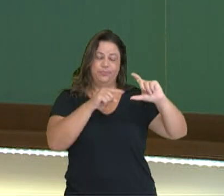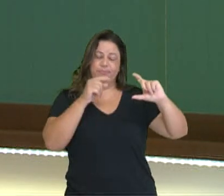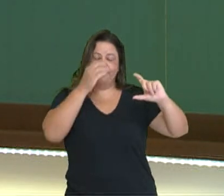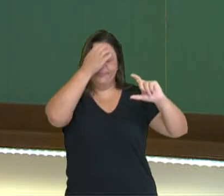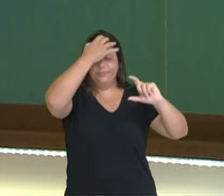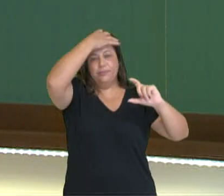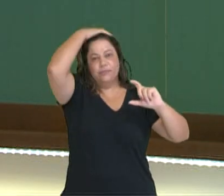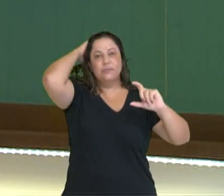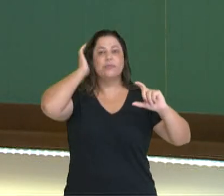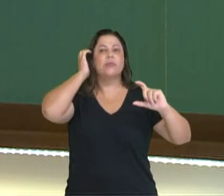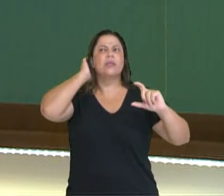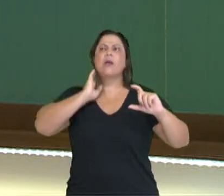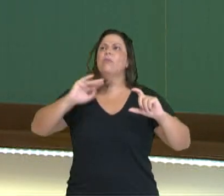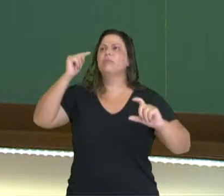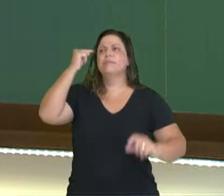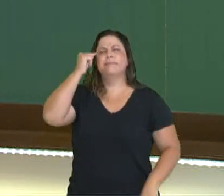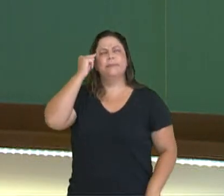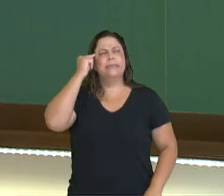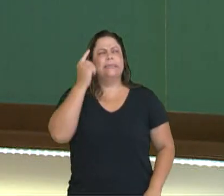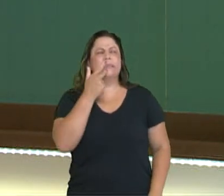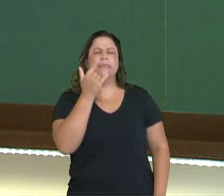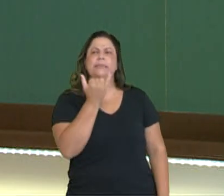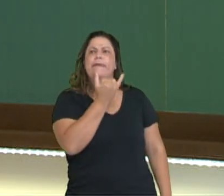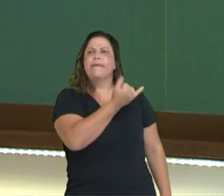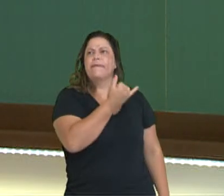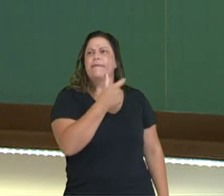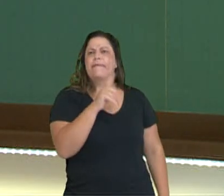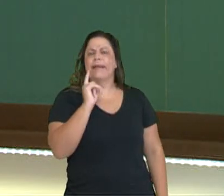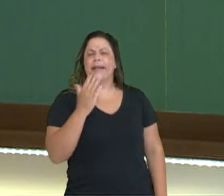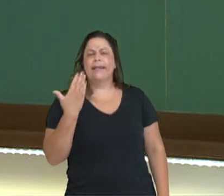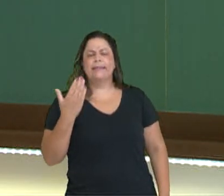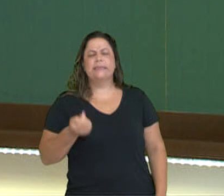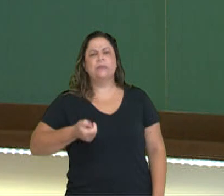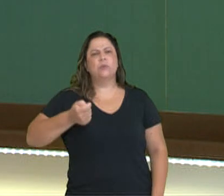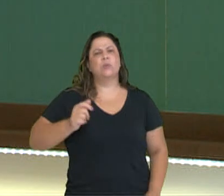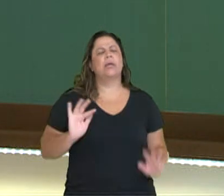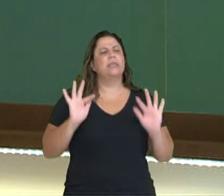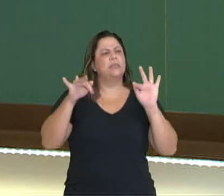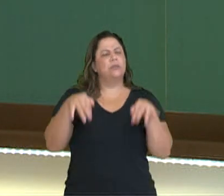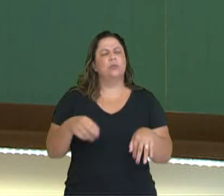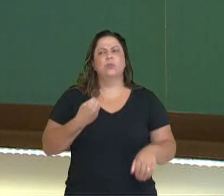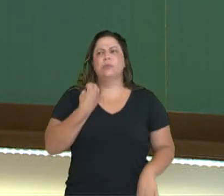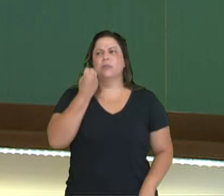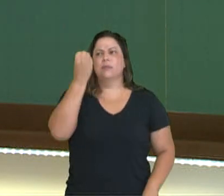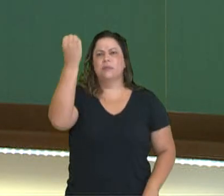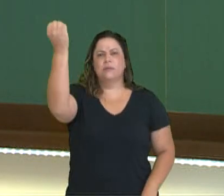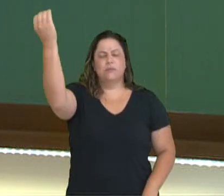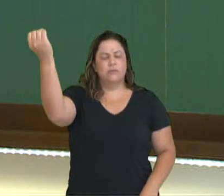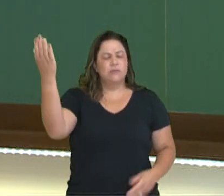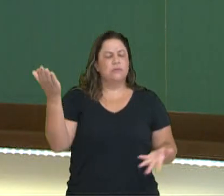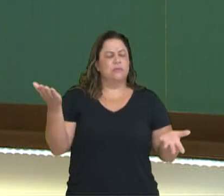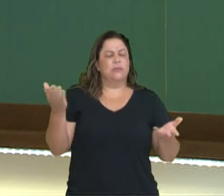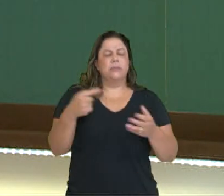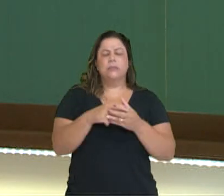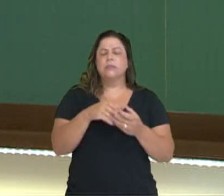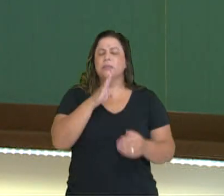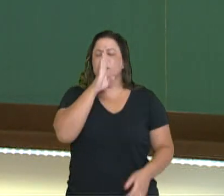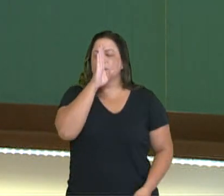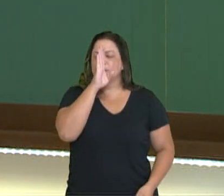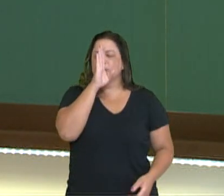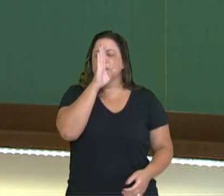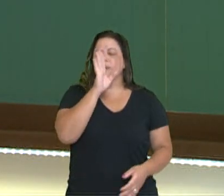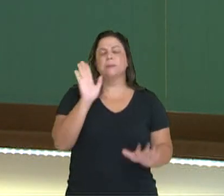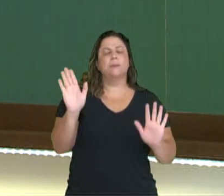falar-lhe assim que entrei na barca, mas já devíamos estar quase no fim da viagem e até aquele instante não me ocorrera